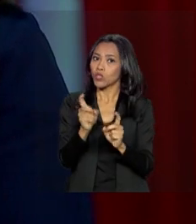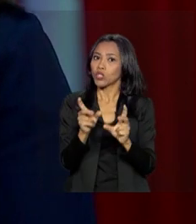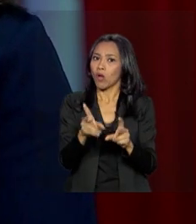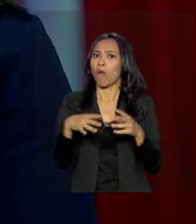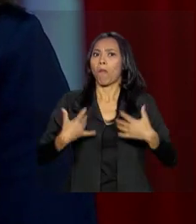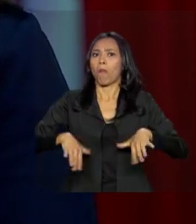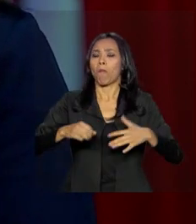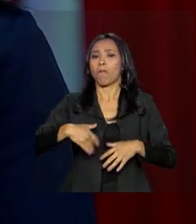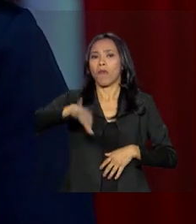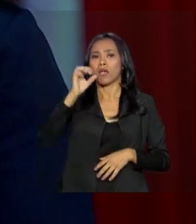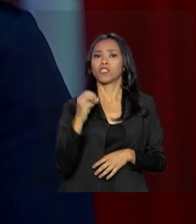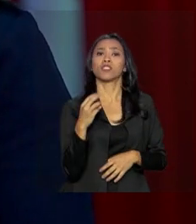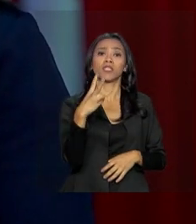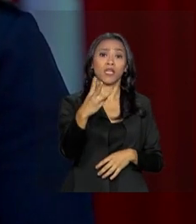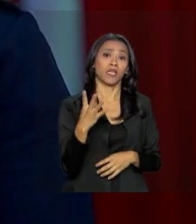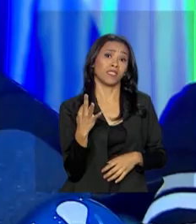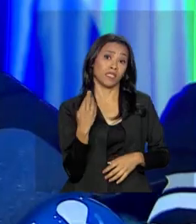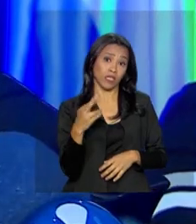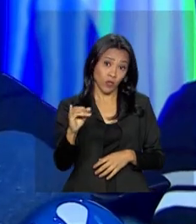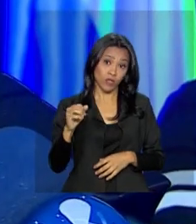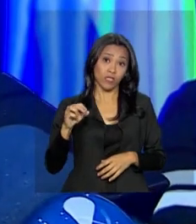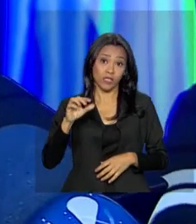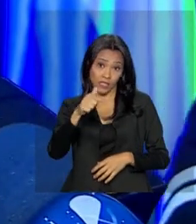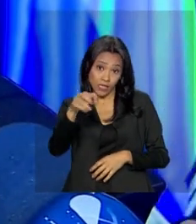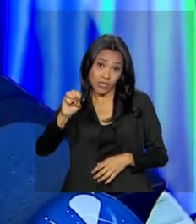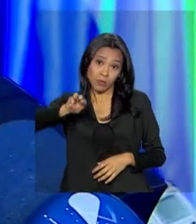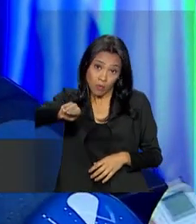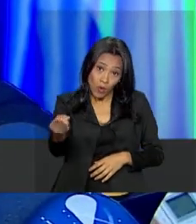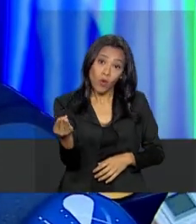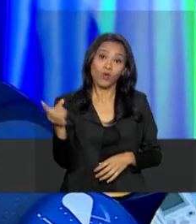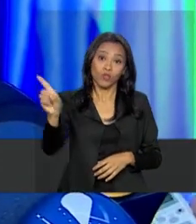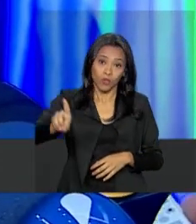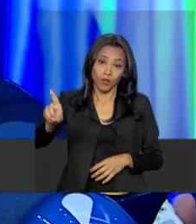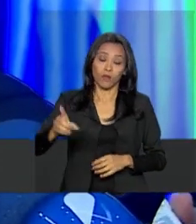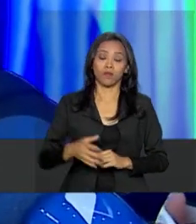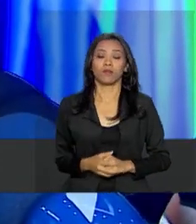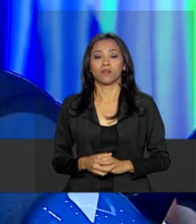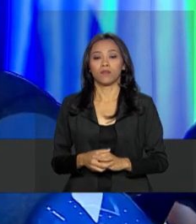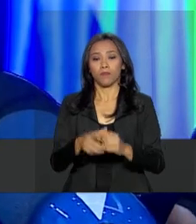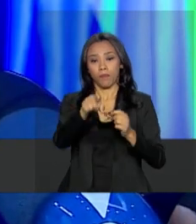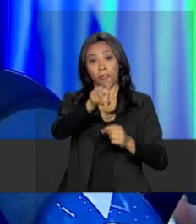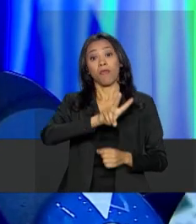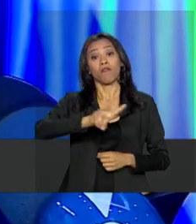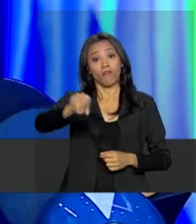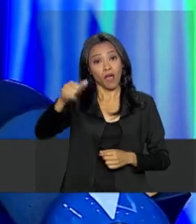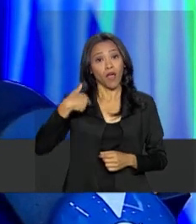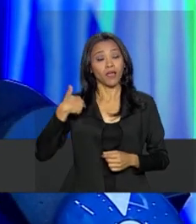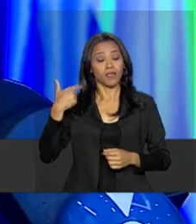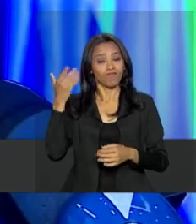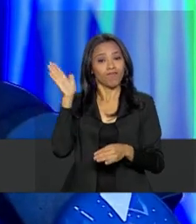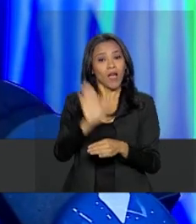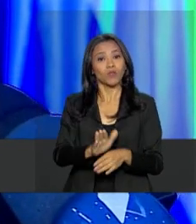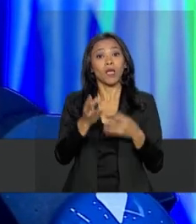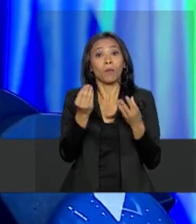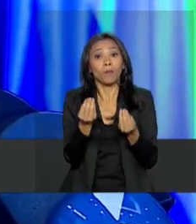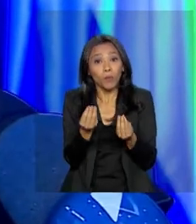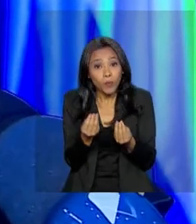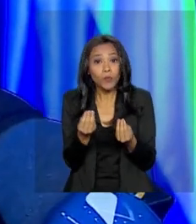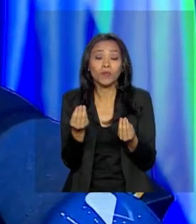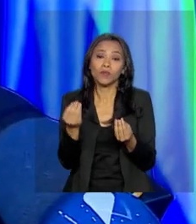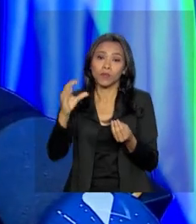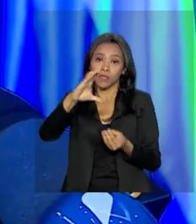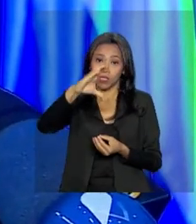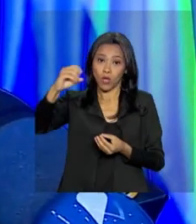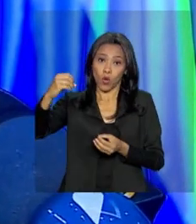bilhões e 700 milhões de dólares. É uma ponte que vai facilitar. Sai muito o escoamento da produção do Centro-Oeste. Tem